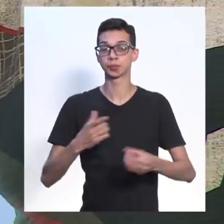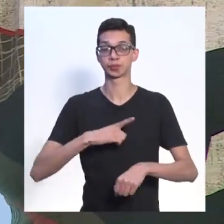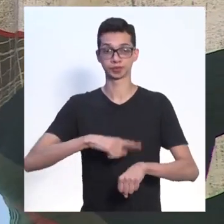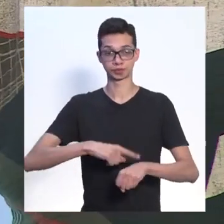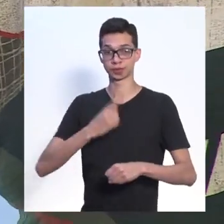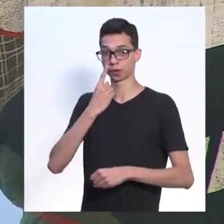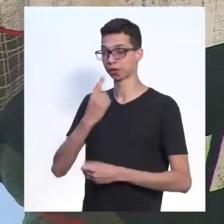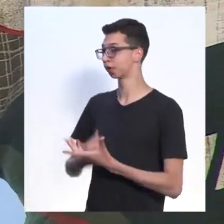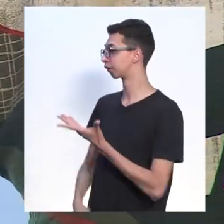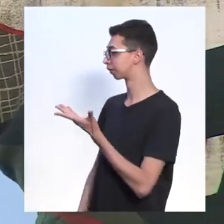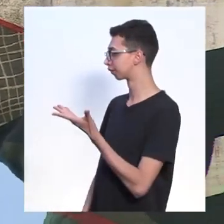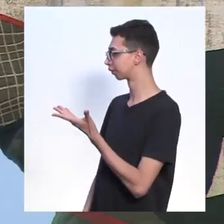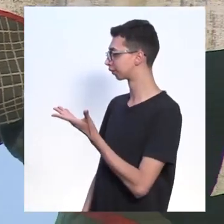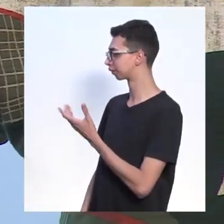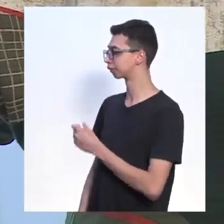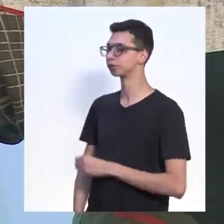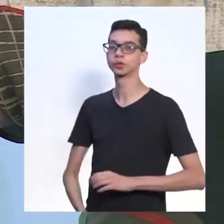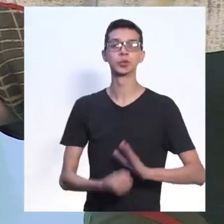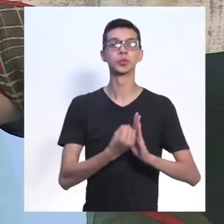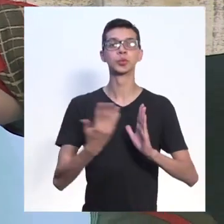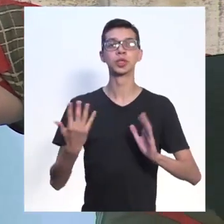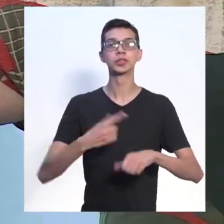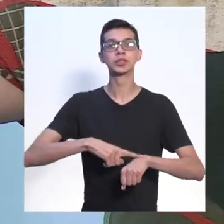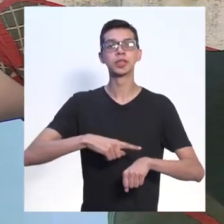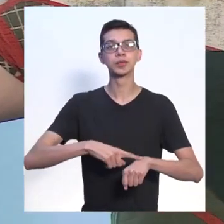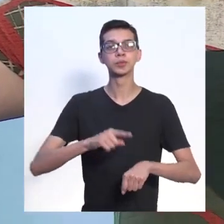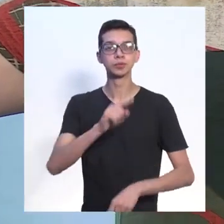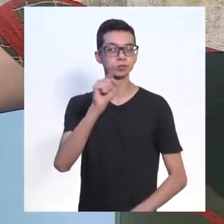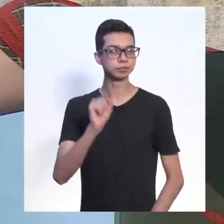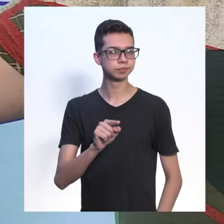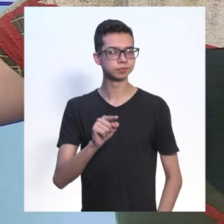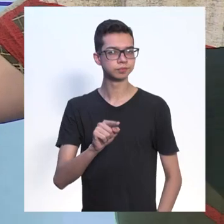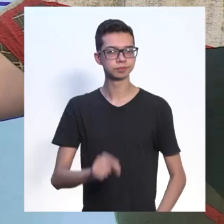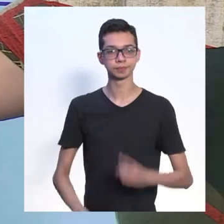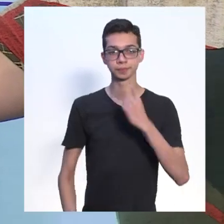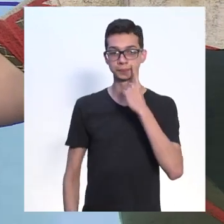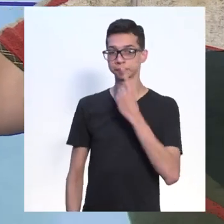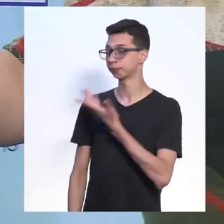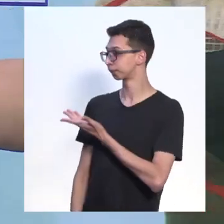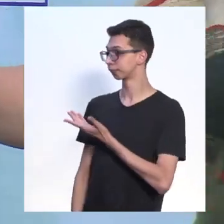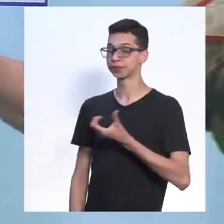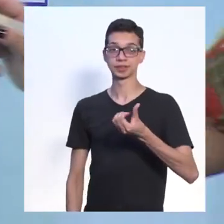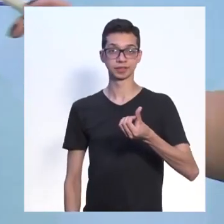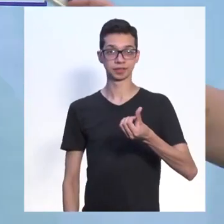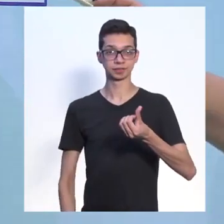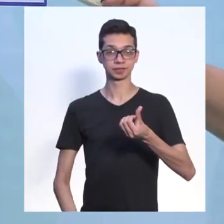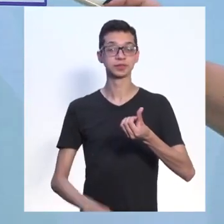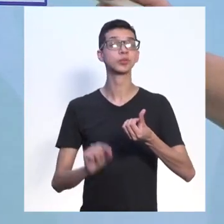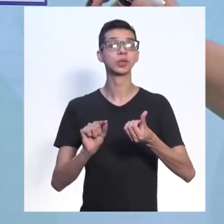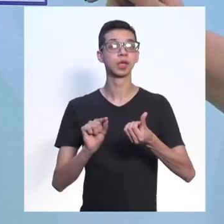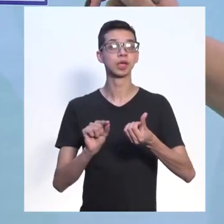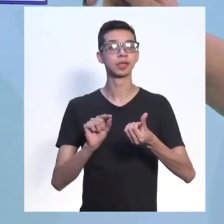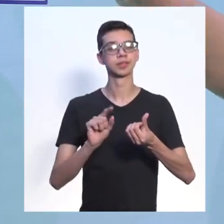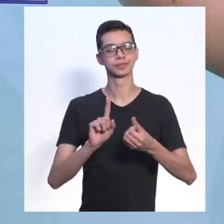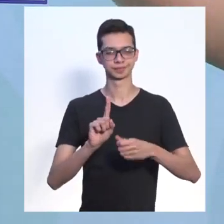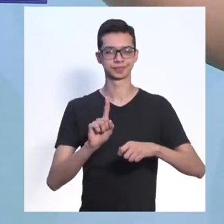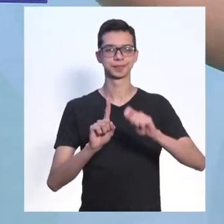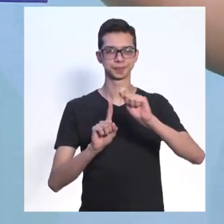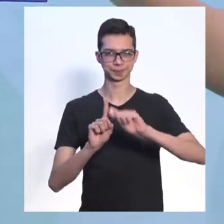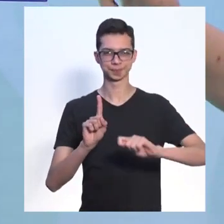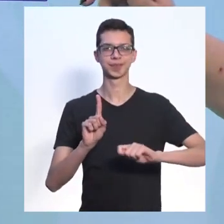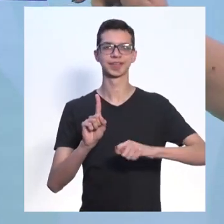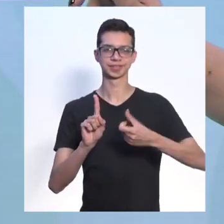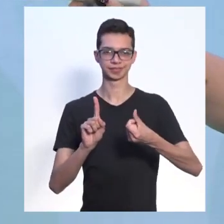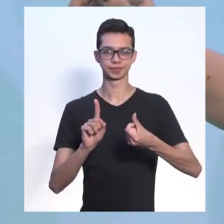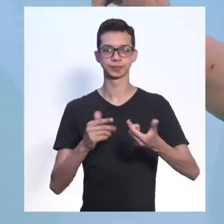ó. Quanto que é o nosso tempo? 6 meses. Substituo aqui. No lugar do